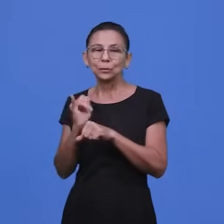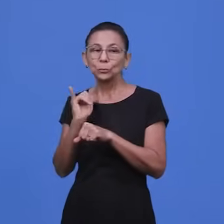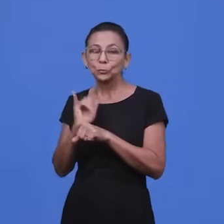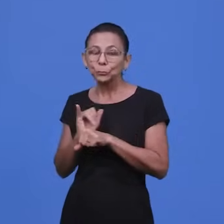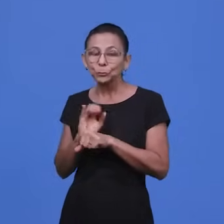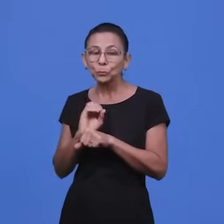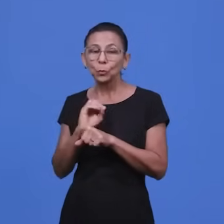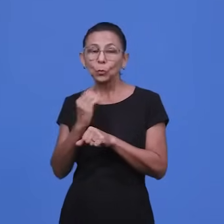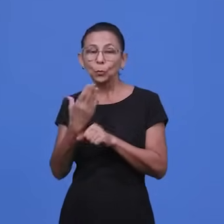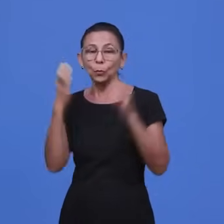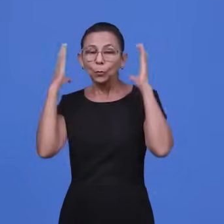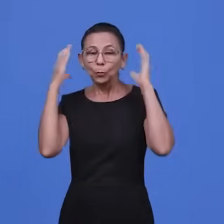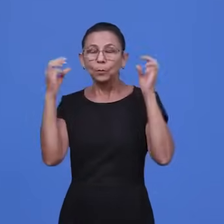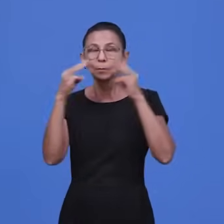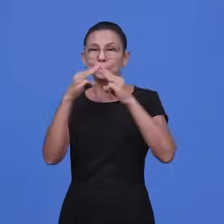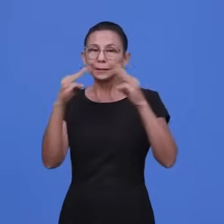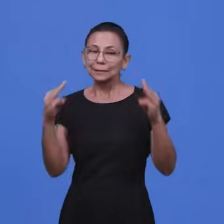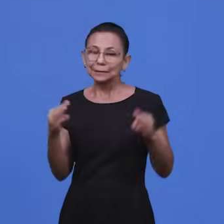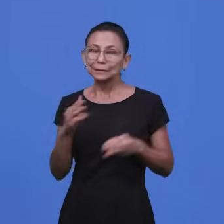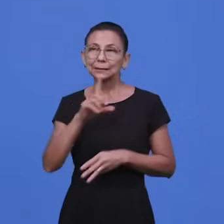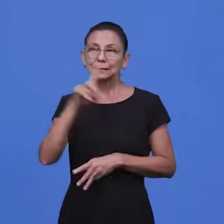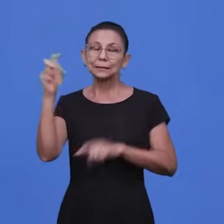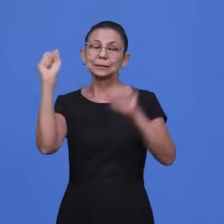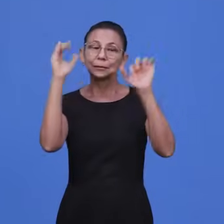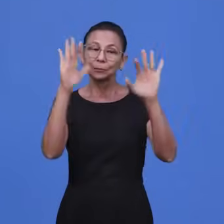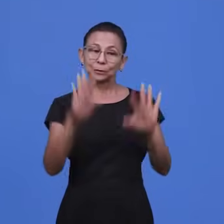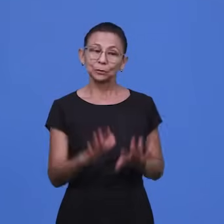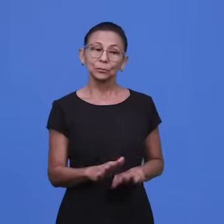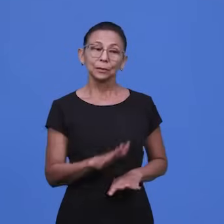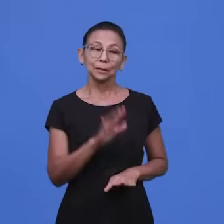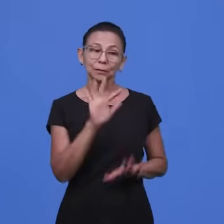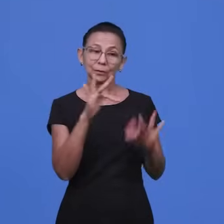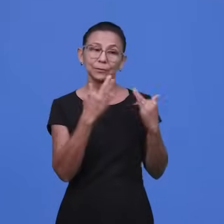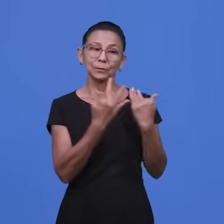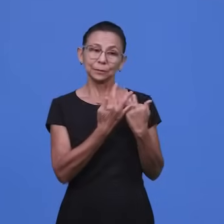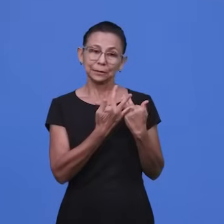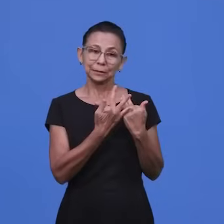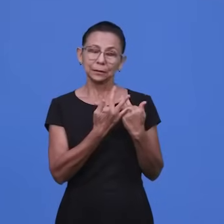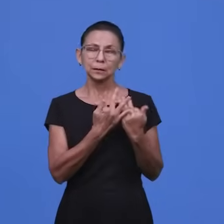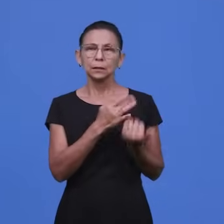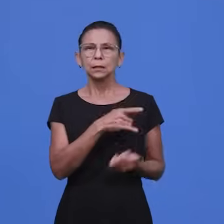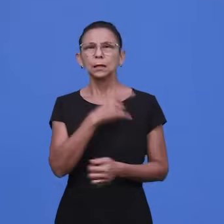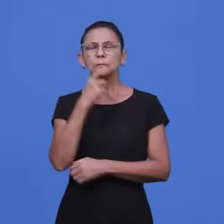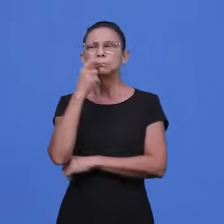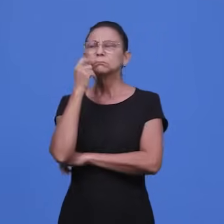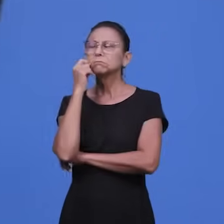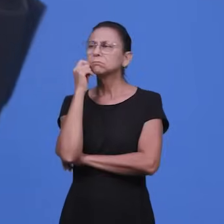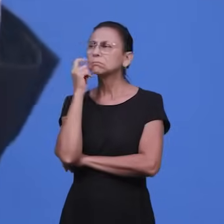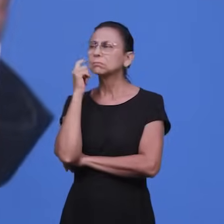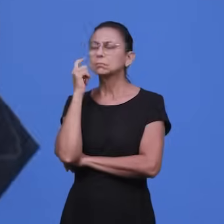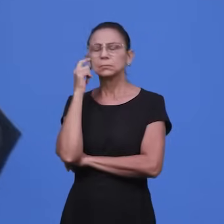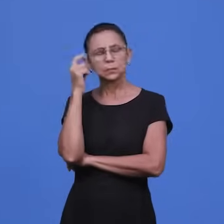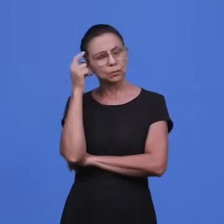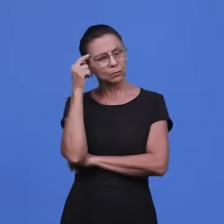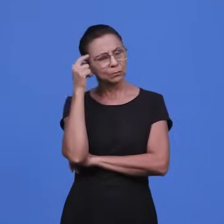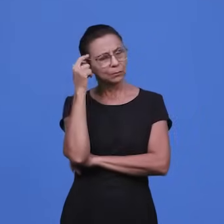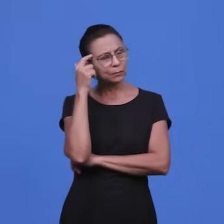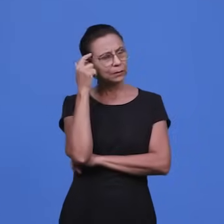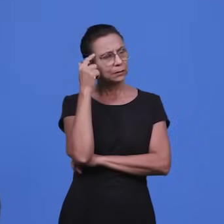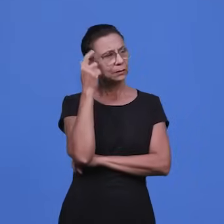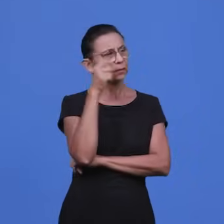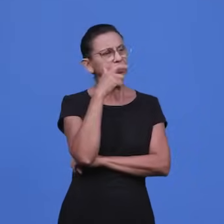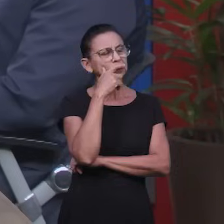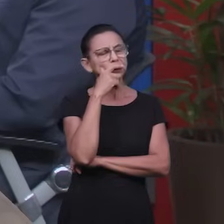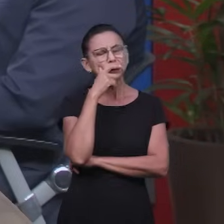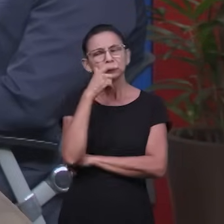ela ficou com aquilo assim, estava a internet aqui no interior, do que não pega direito, mas a Rádio Manaim ela